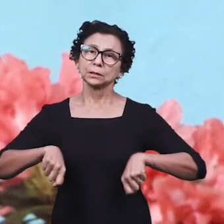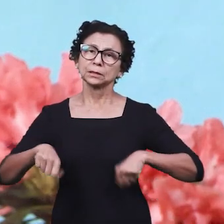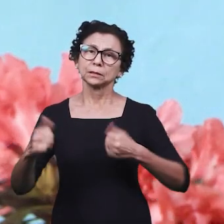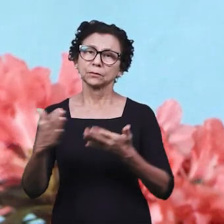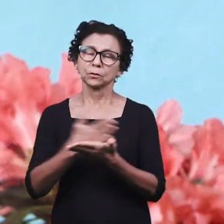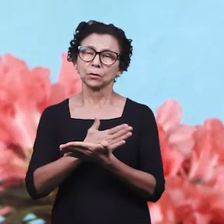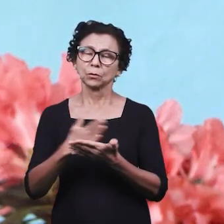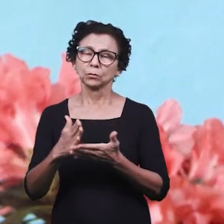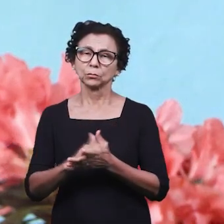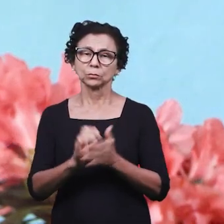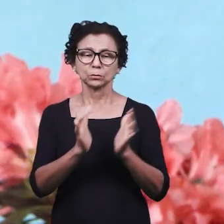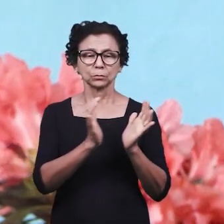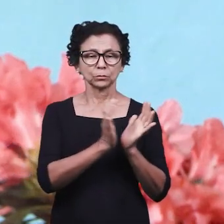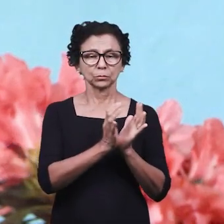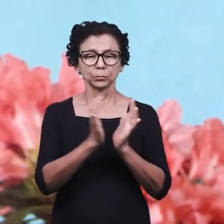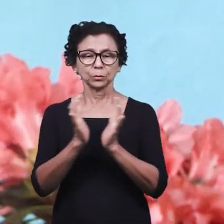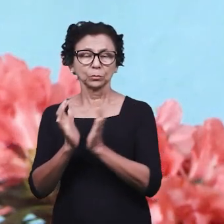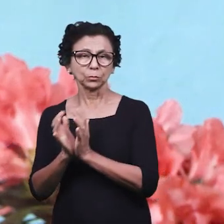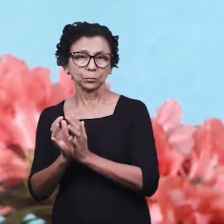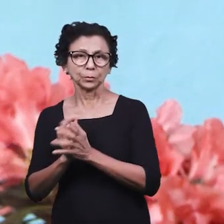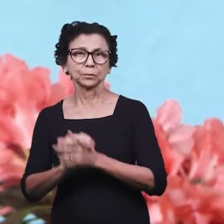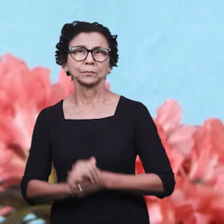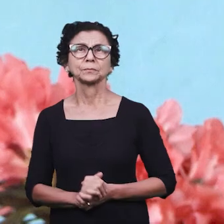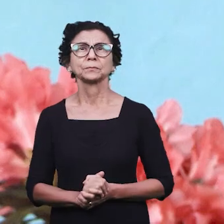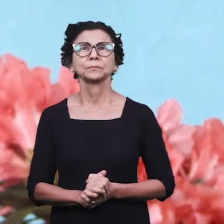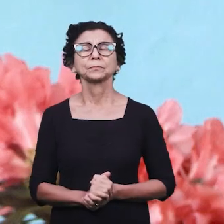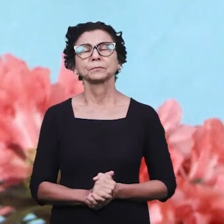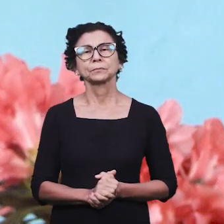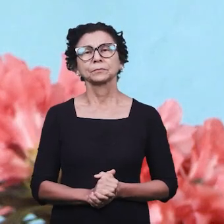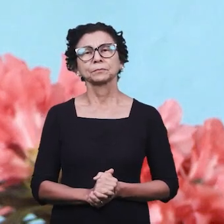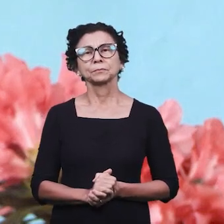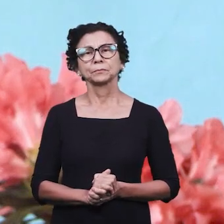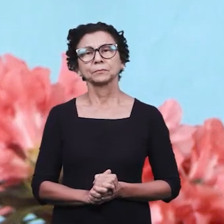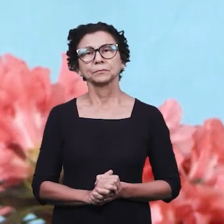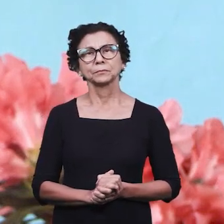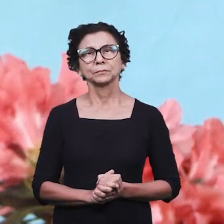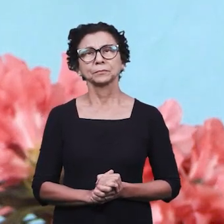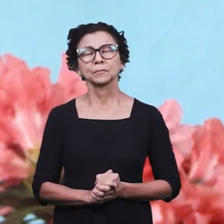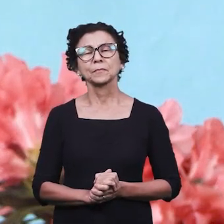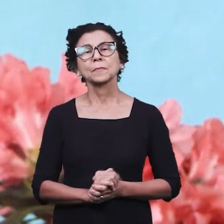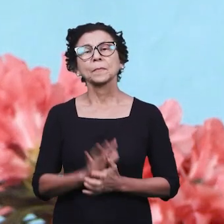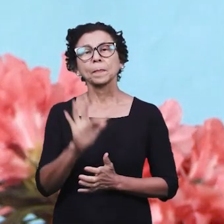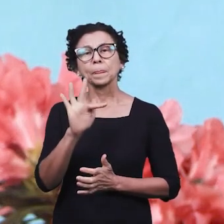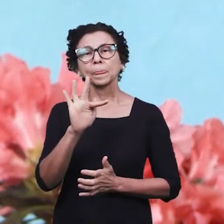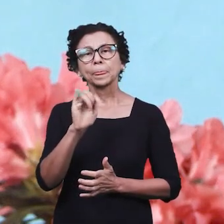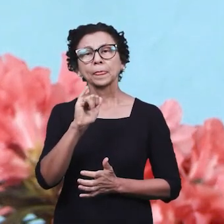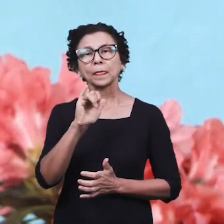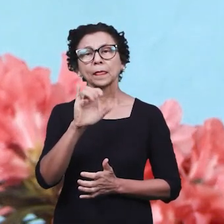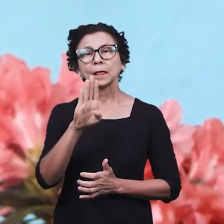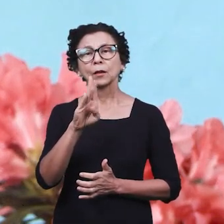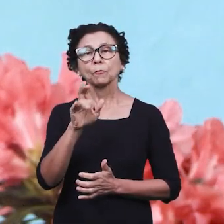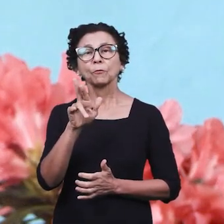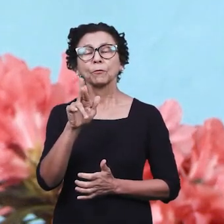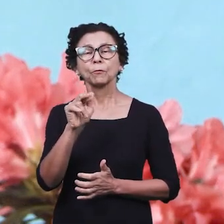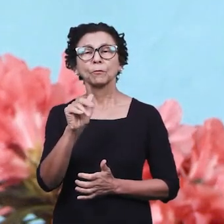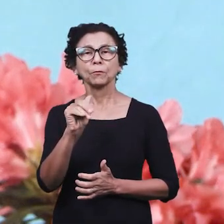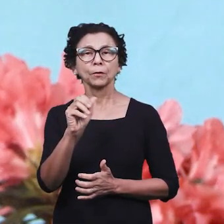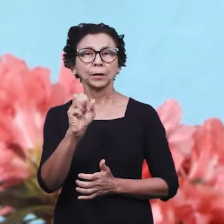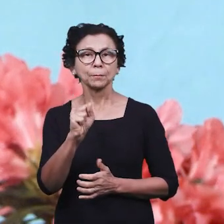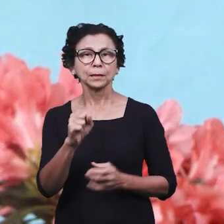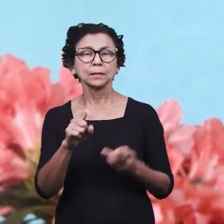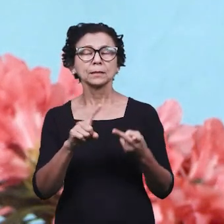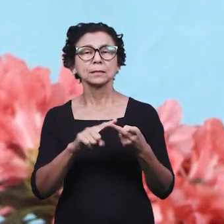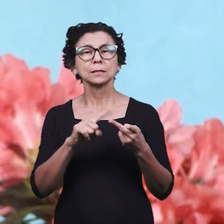alimentares que auxiliam nesse retardo da absorção. São as proteínas e as fibras, né? Conforme podemos ver aqui